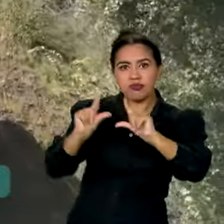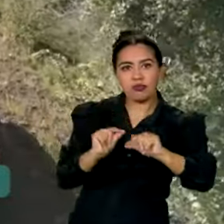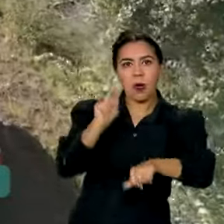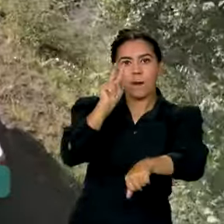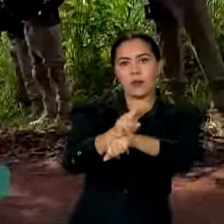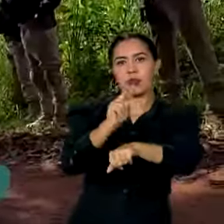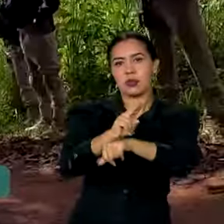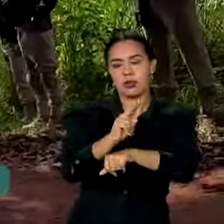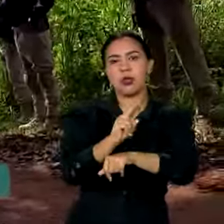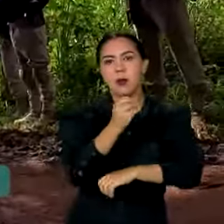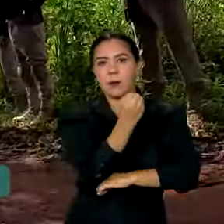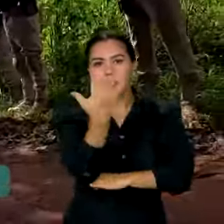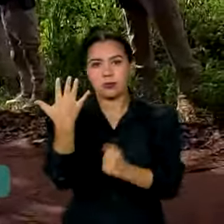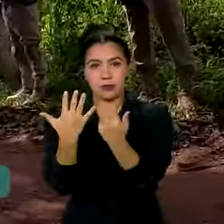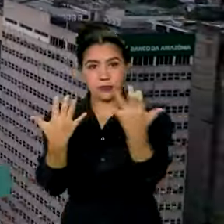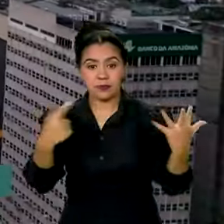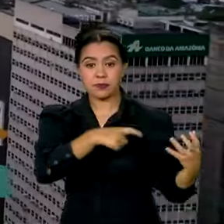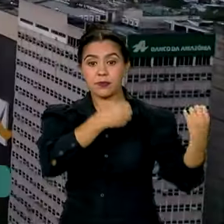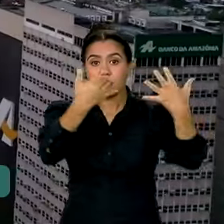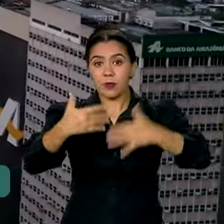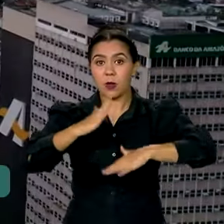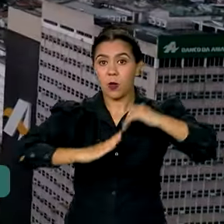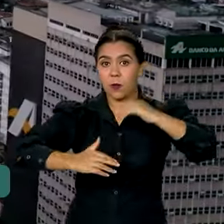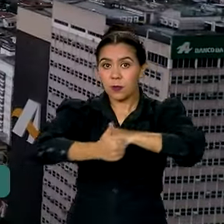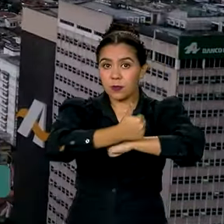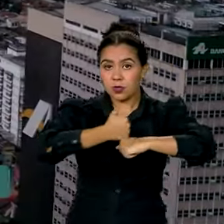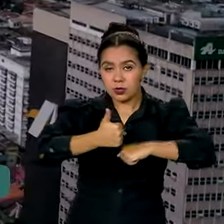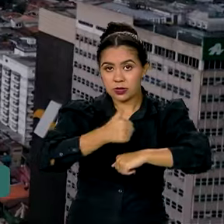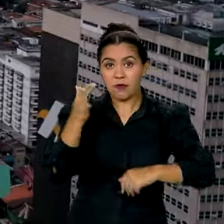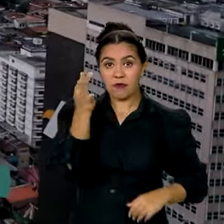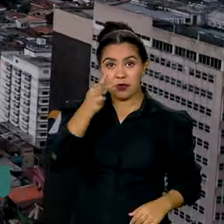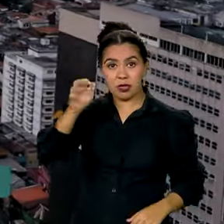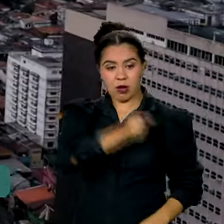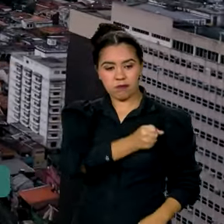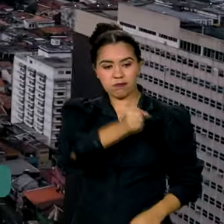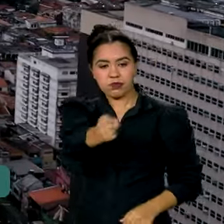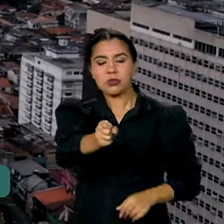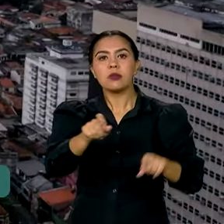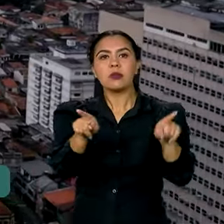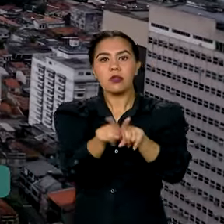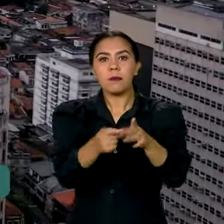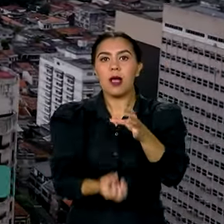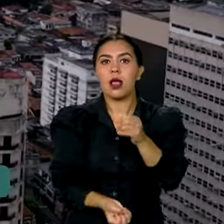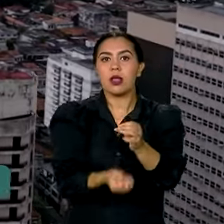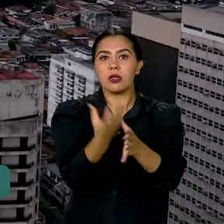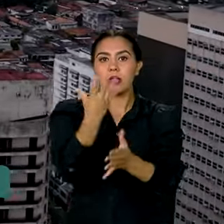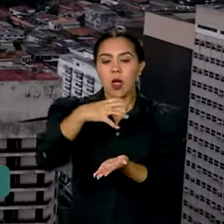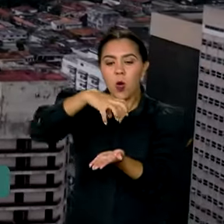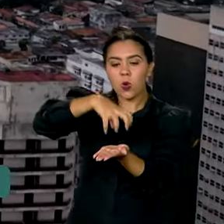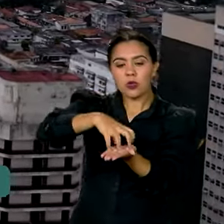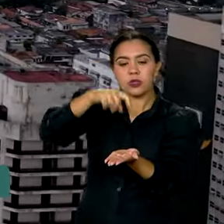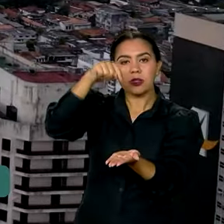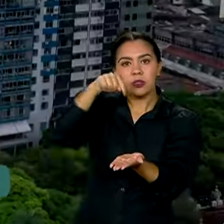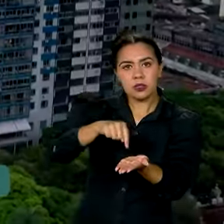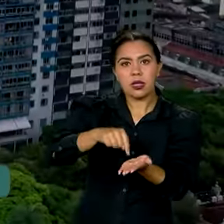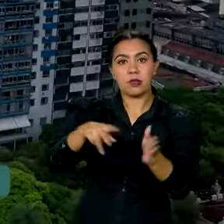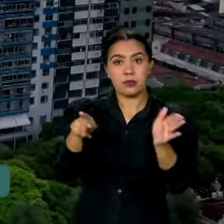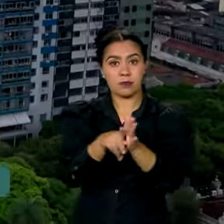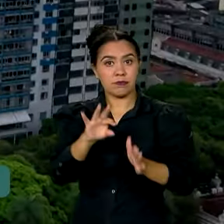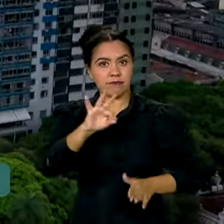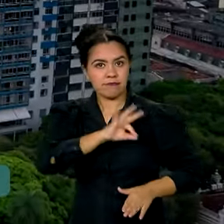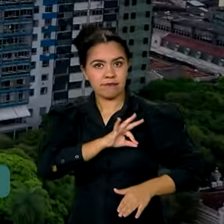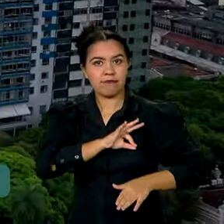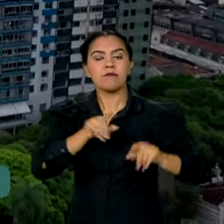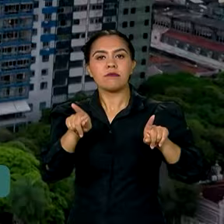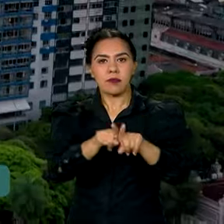e a contratação de agentes federais, com o recurso também será possível criar o Centro de Cooperação Policial Internacional, que deverá